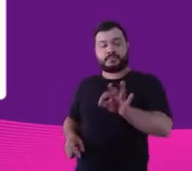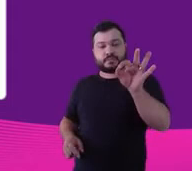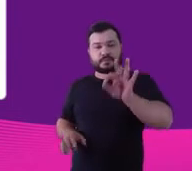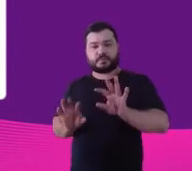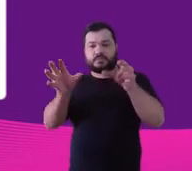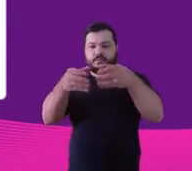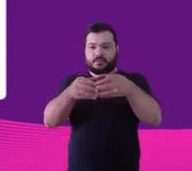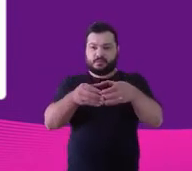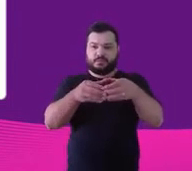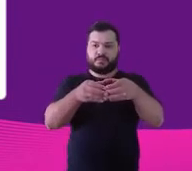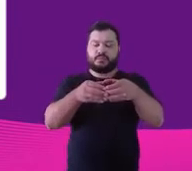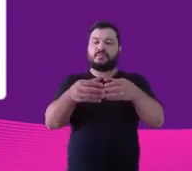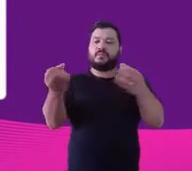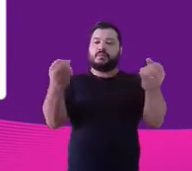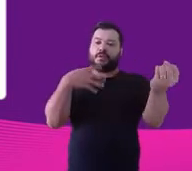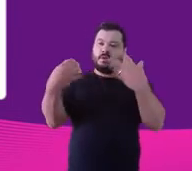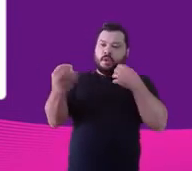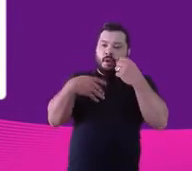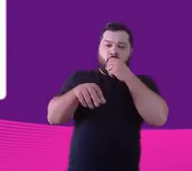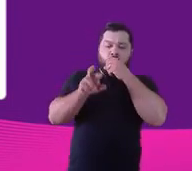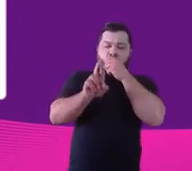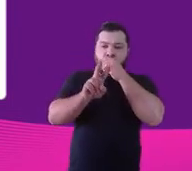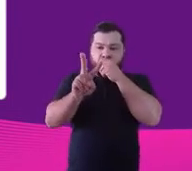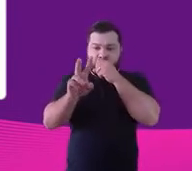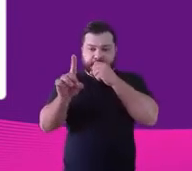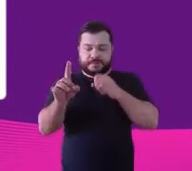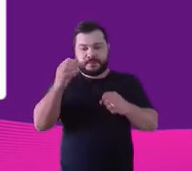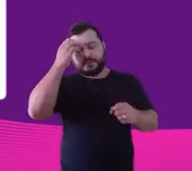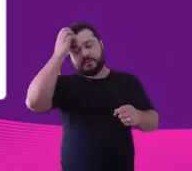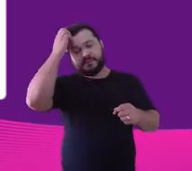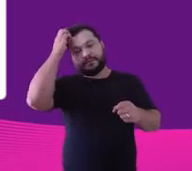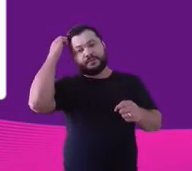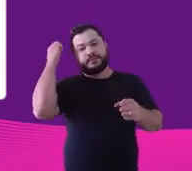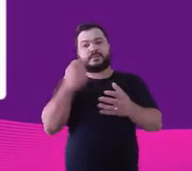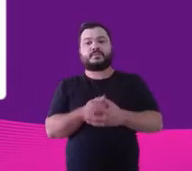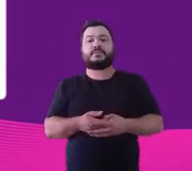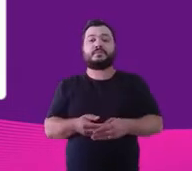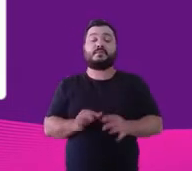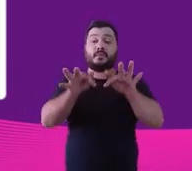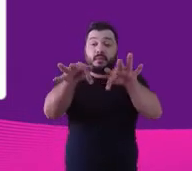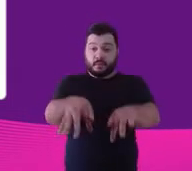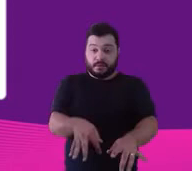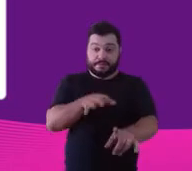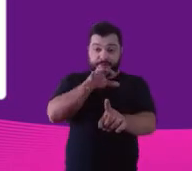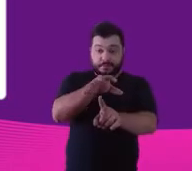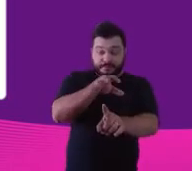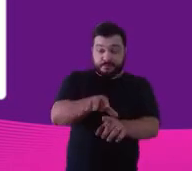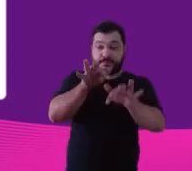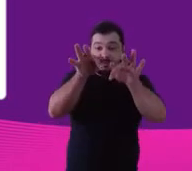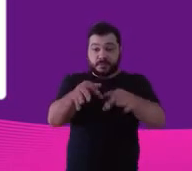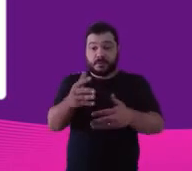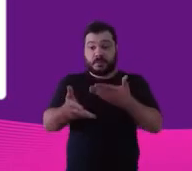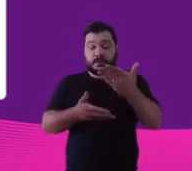por cento do grupo que recebeu o RS é tanto é em abdução final do transplante ao final da